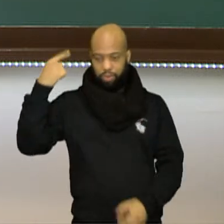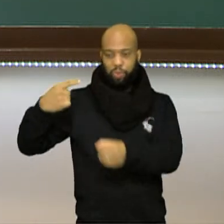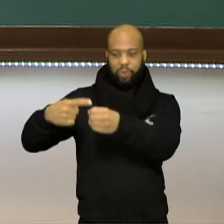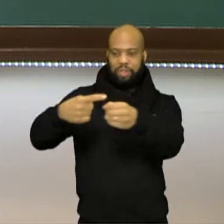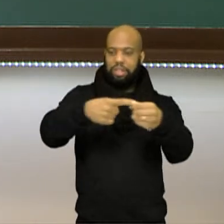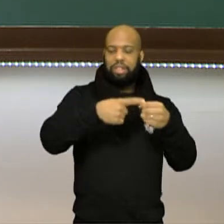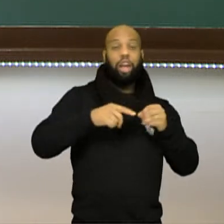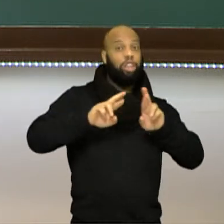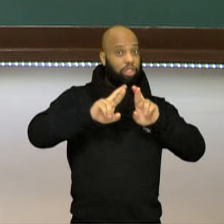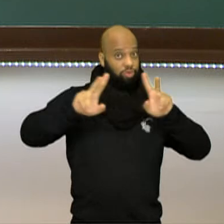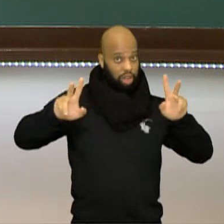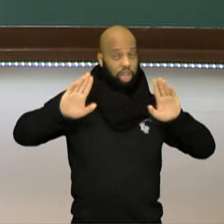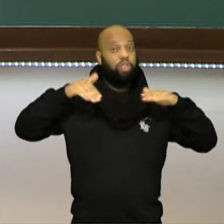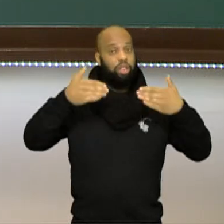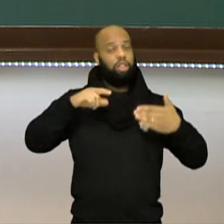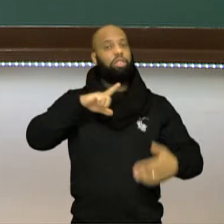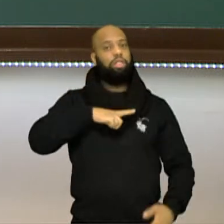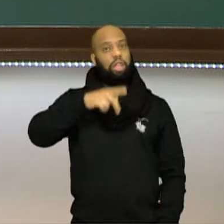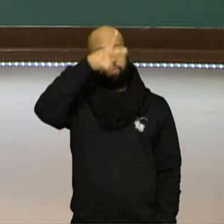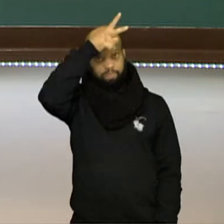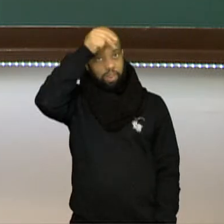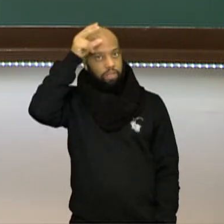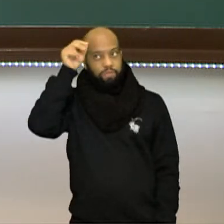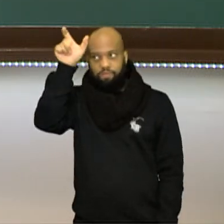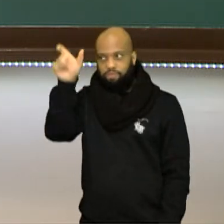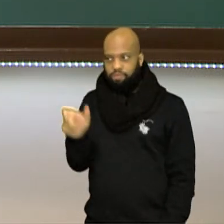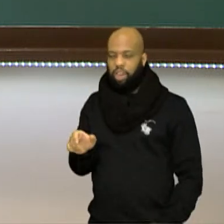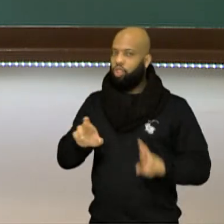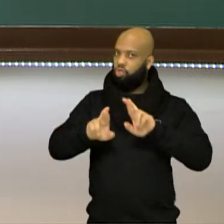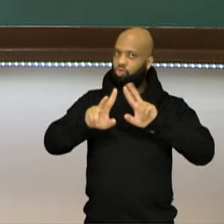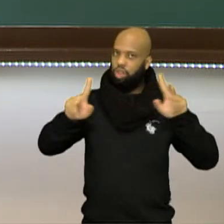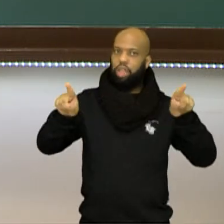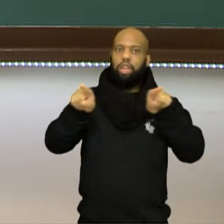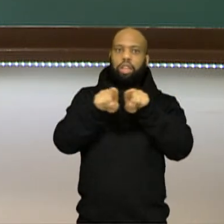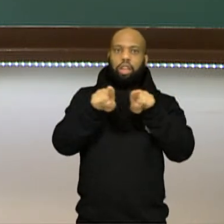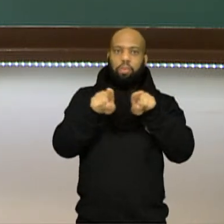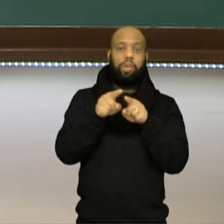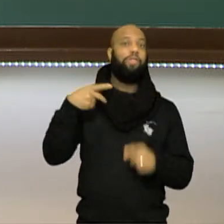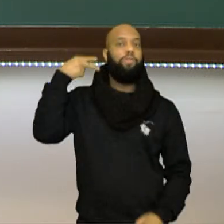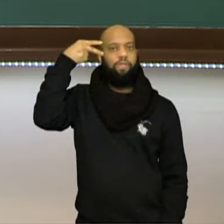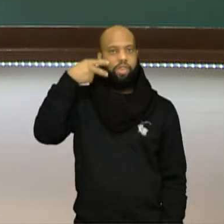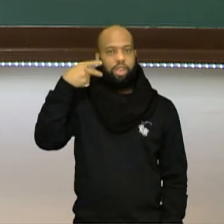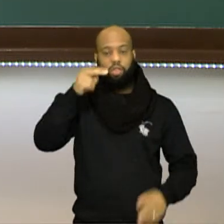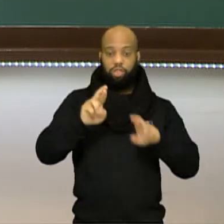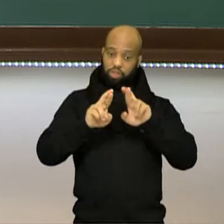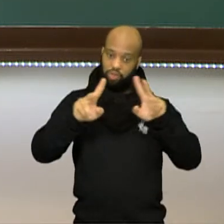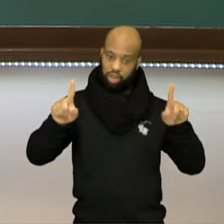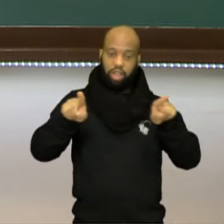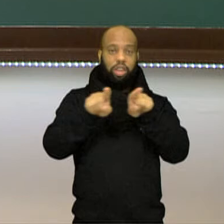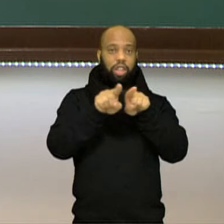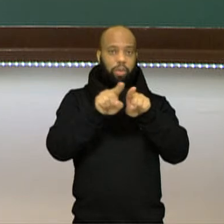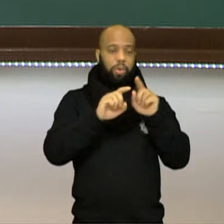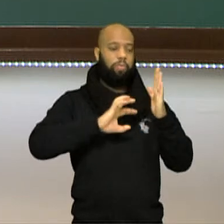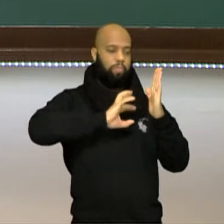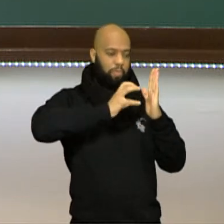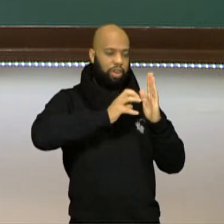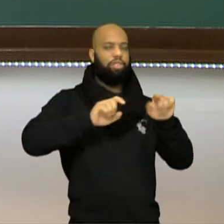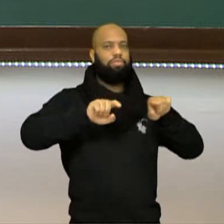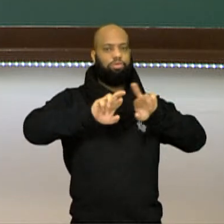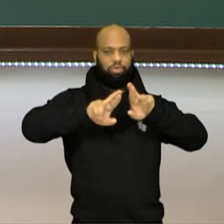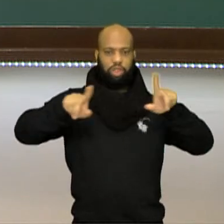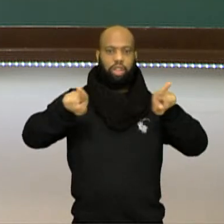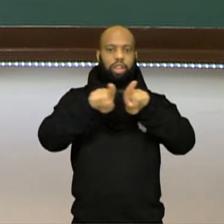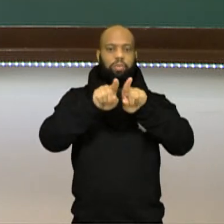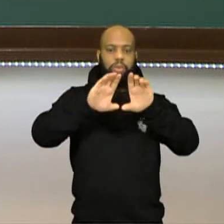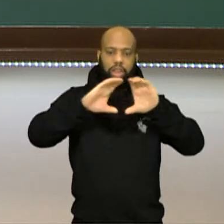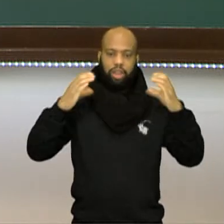um prefeito diferente, vereadores diferentes, partidos, né, que eles representam também são diferentes. A